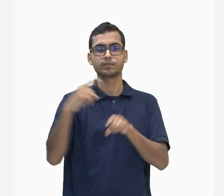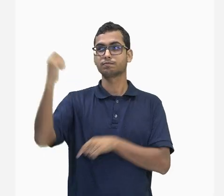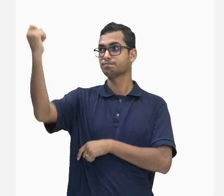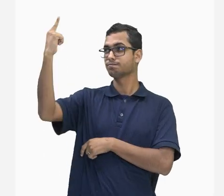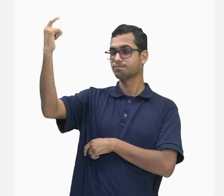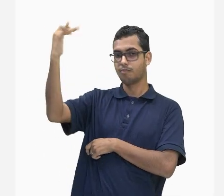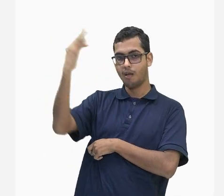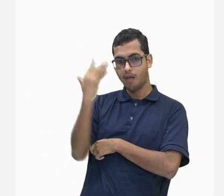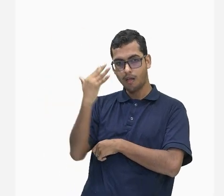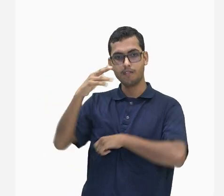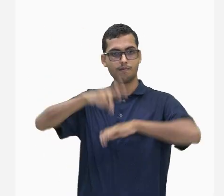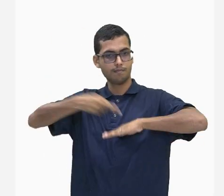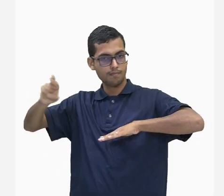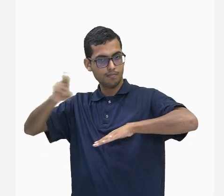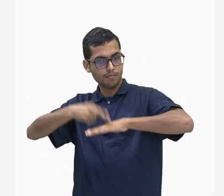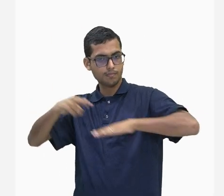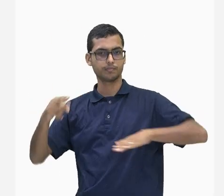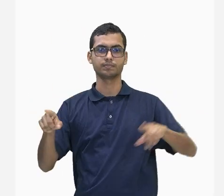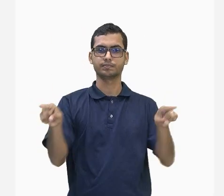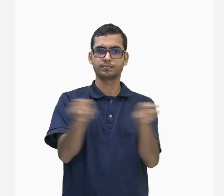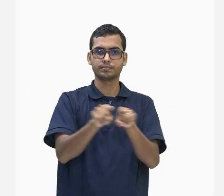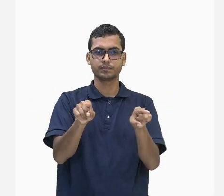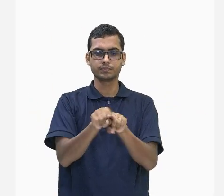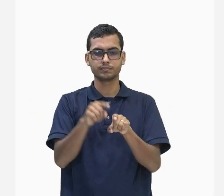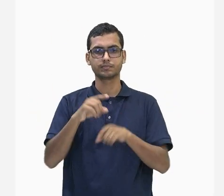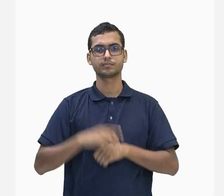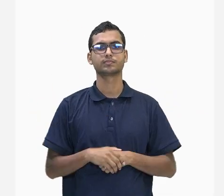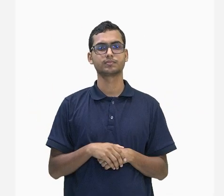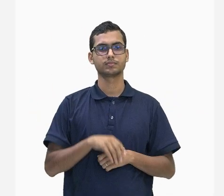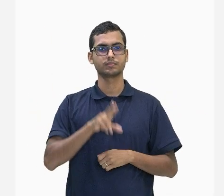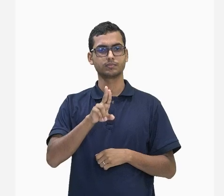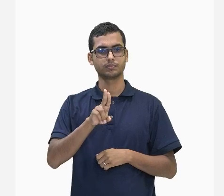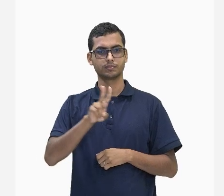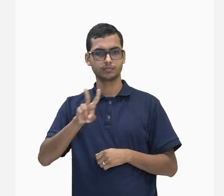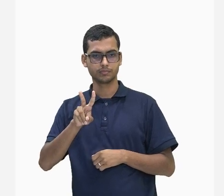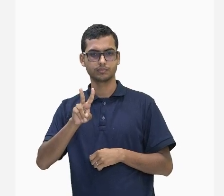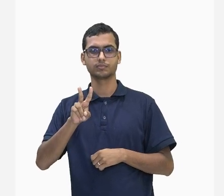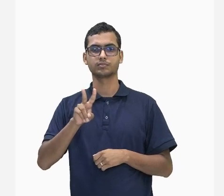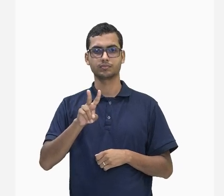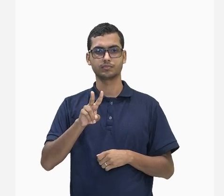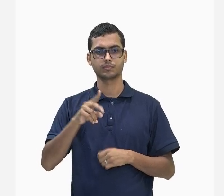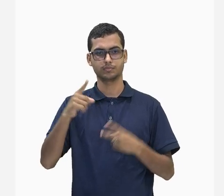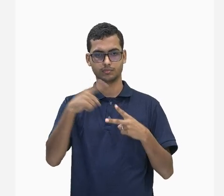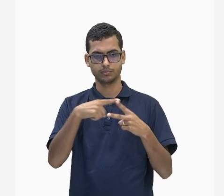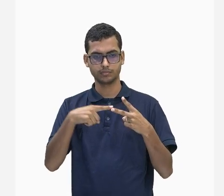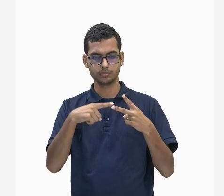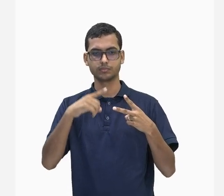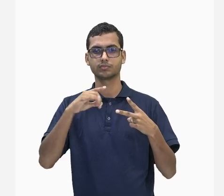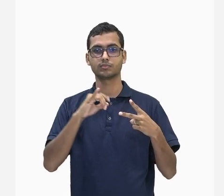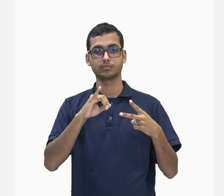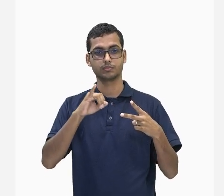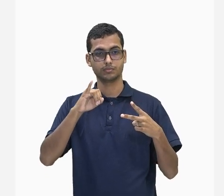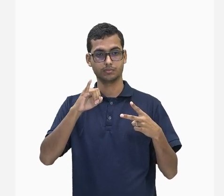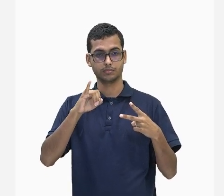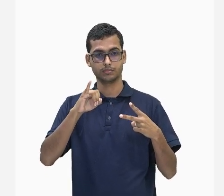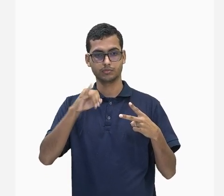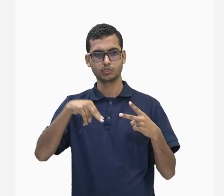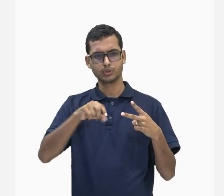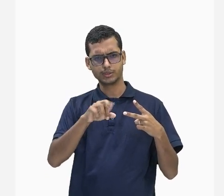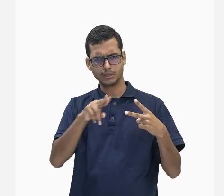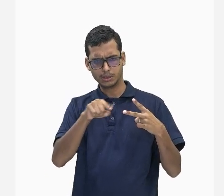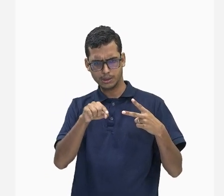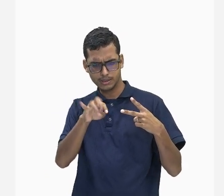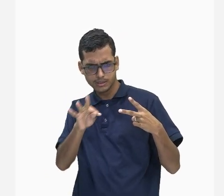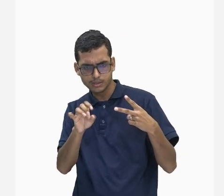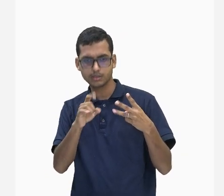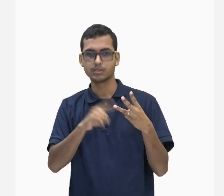parte dele, porque existem 3 tipos de radiação ultravioleta. 2 delas são não ionizantes e existe a ionizante, que